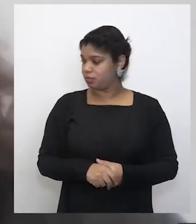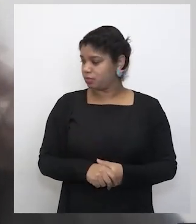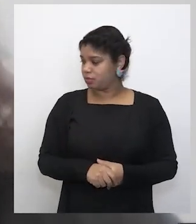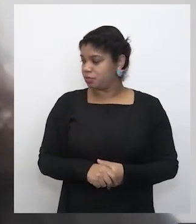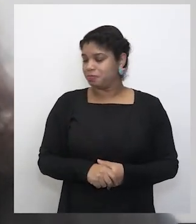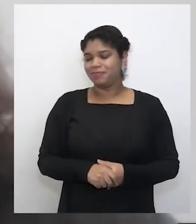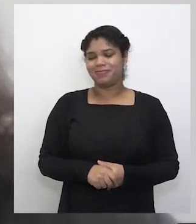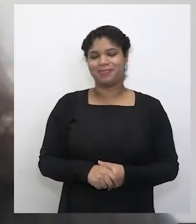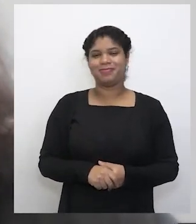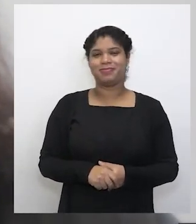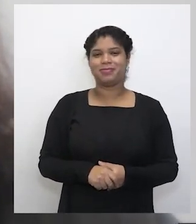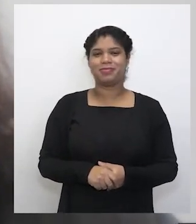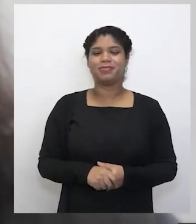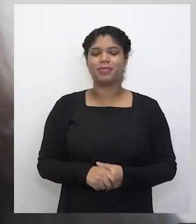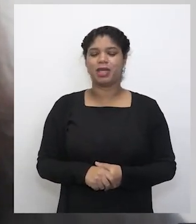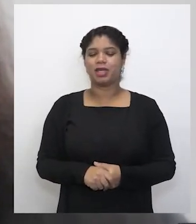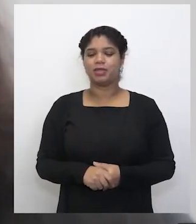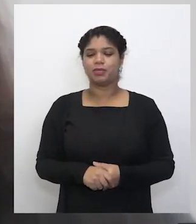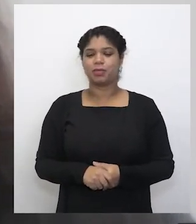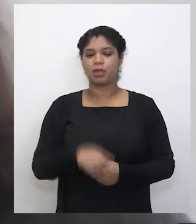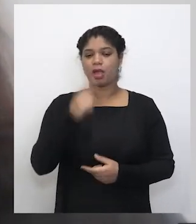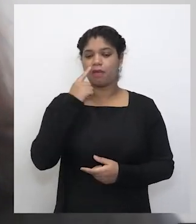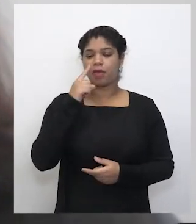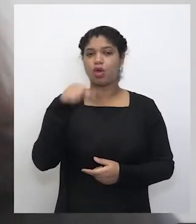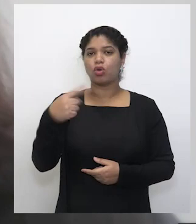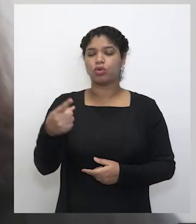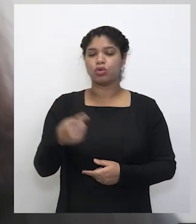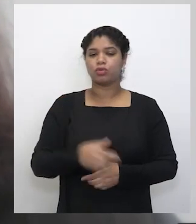Agora, nós vamos para